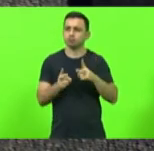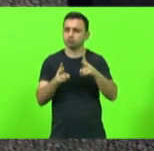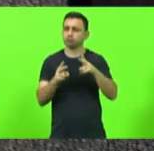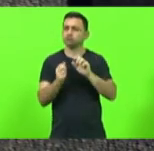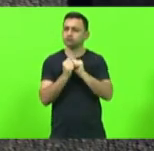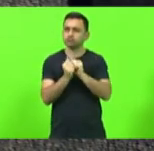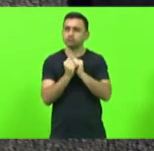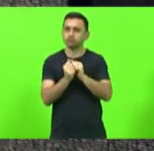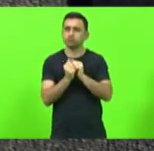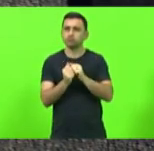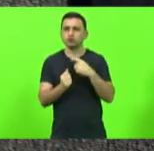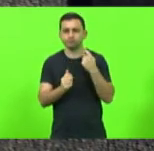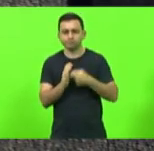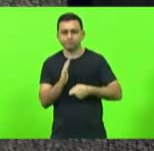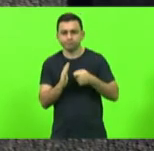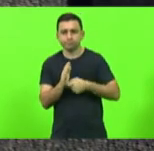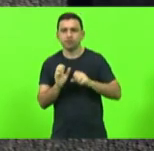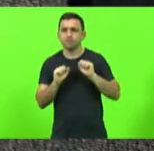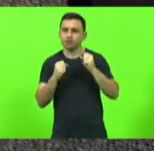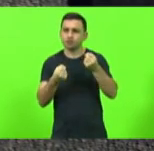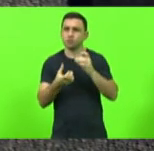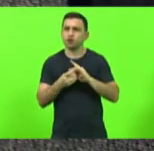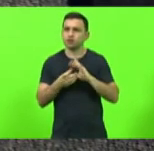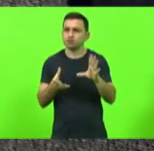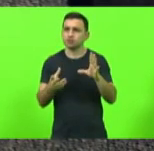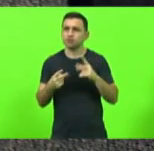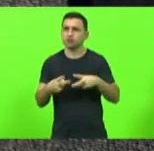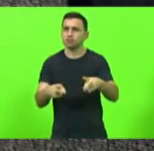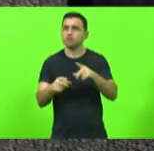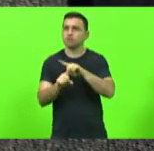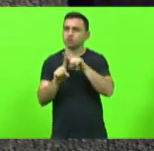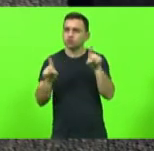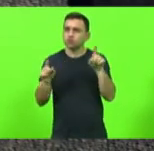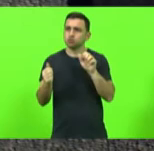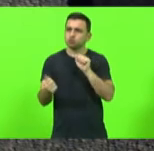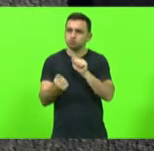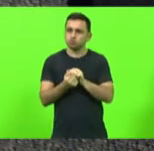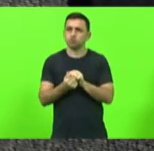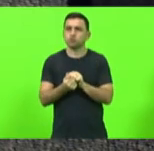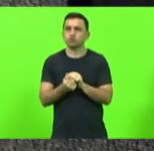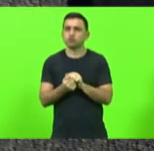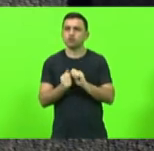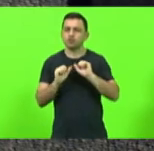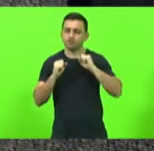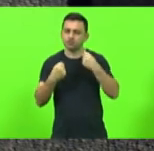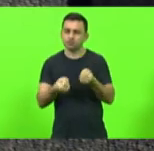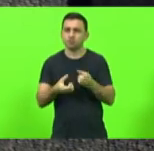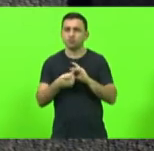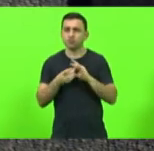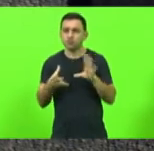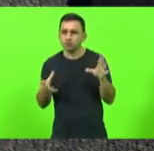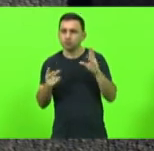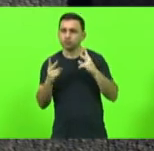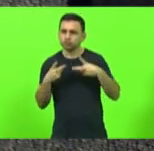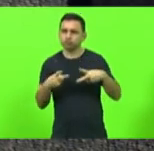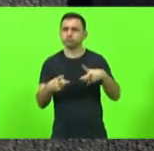e estaremos na defesa da democracia. Vocês estiveram conosco na defesa da democracia e continuaremos, porque esse governo